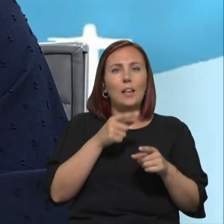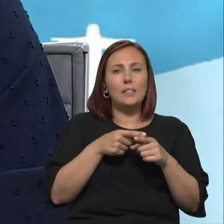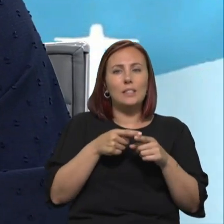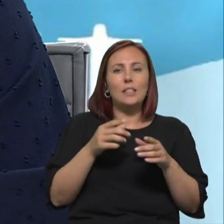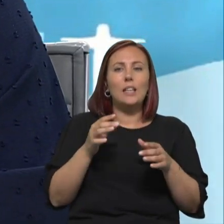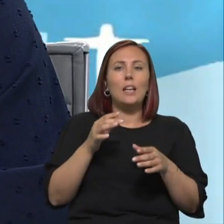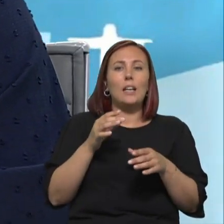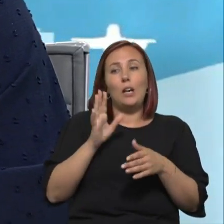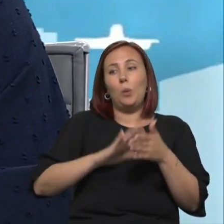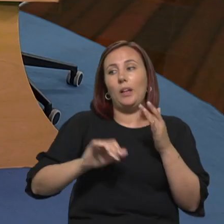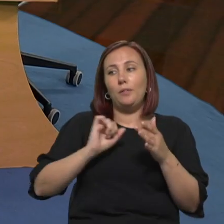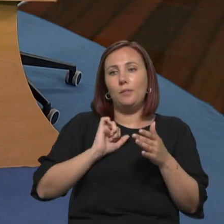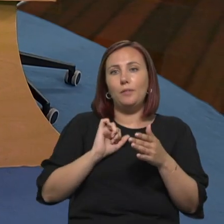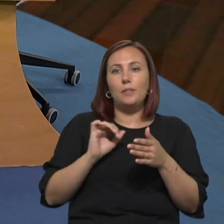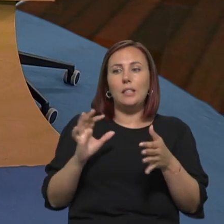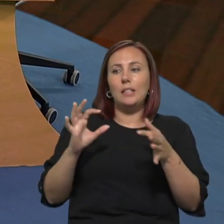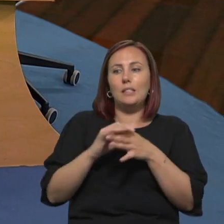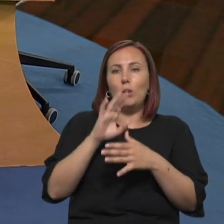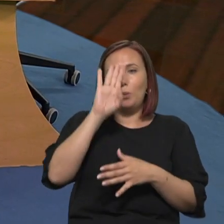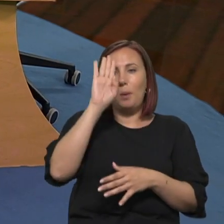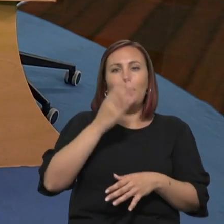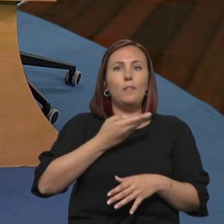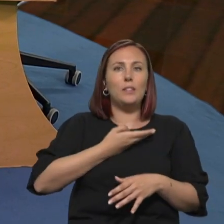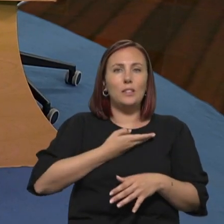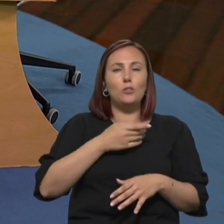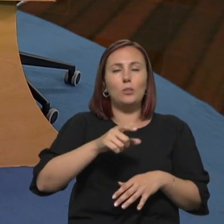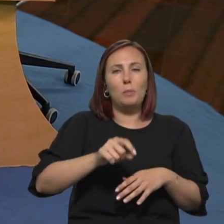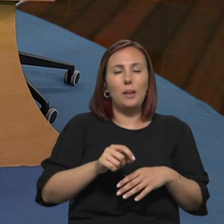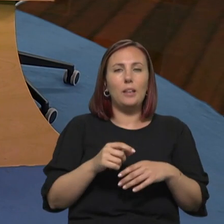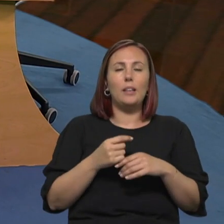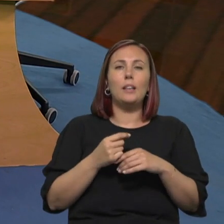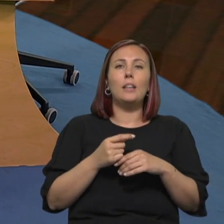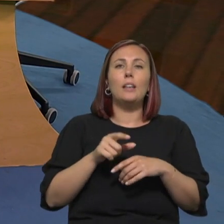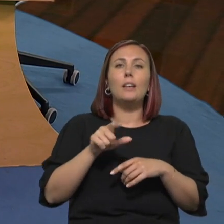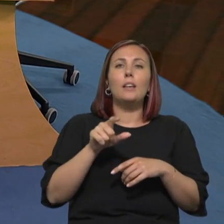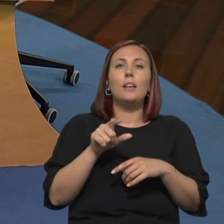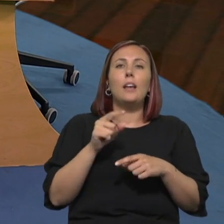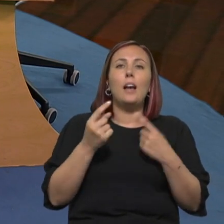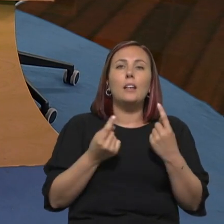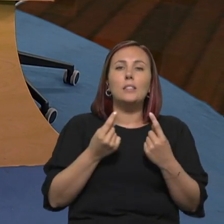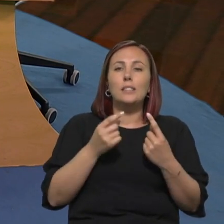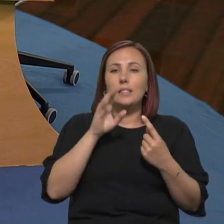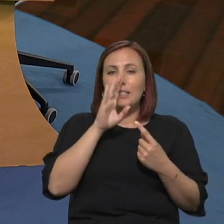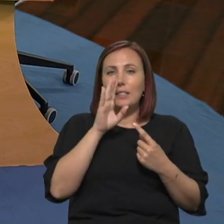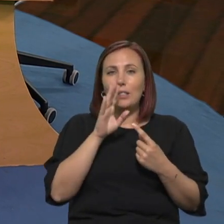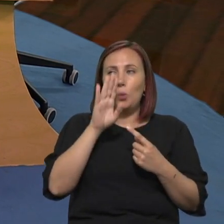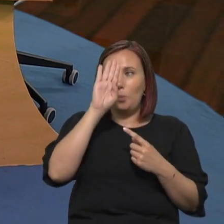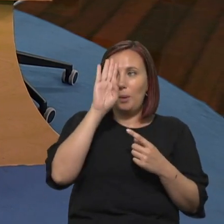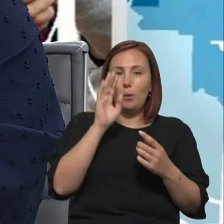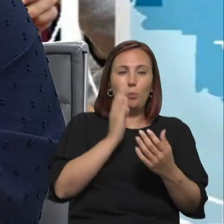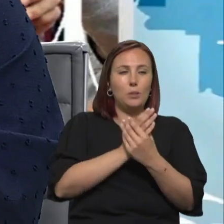fazia há pouco ao Papa Francisco, esta questão das periferias. E há quem diga que, de facto, se o Papa olhar para o